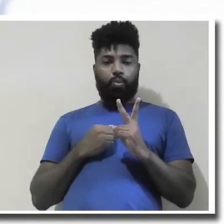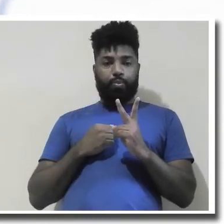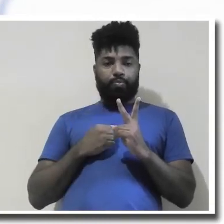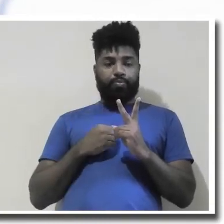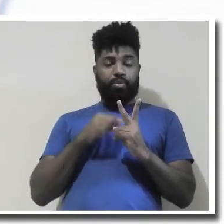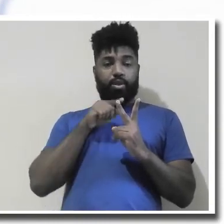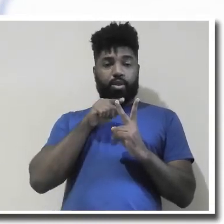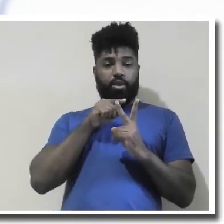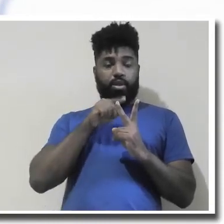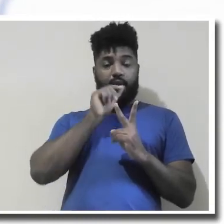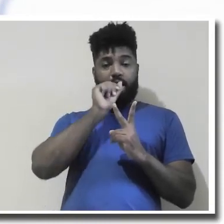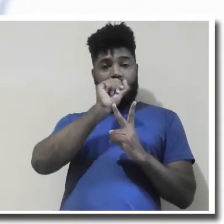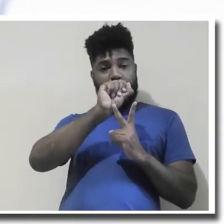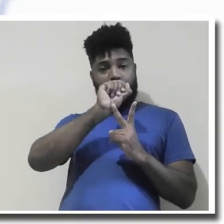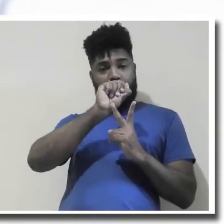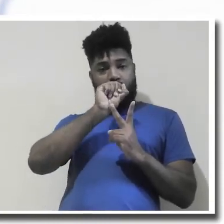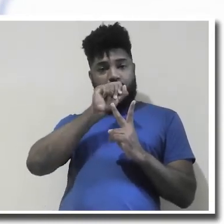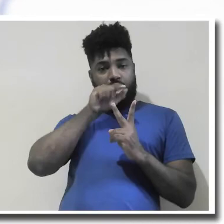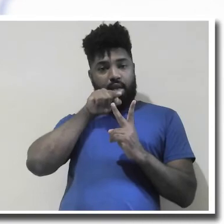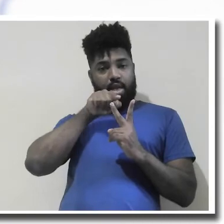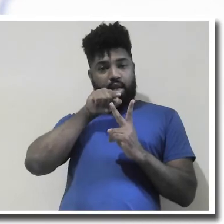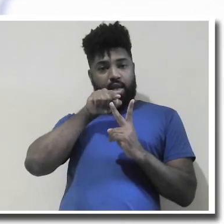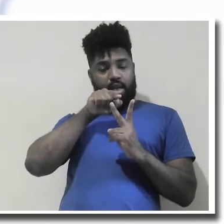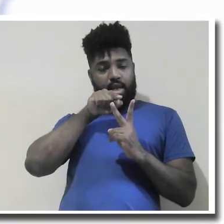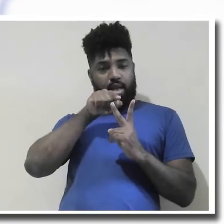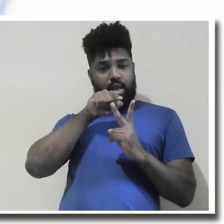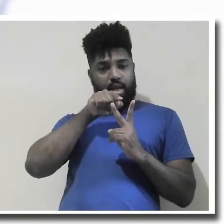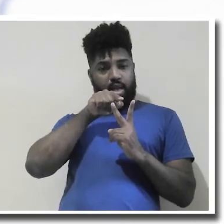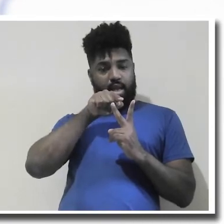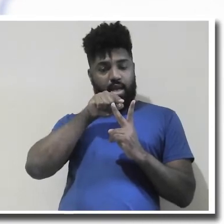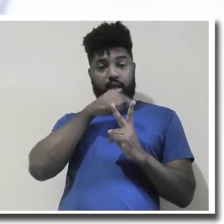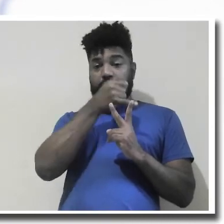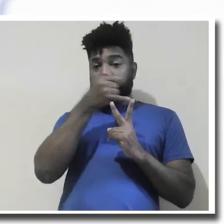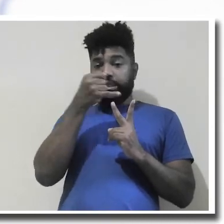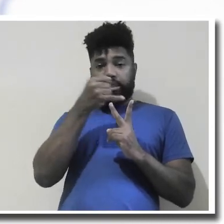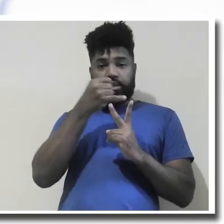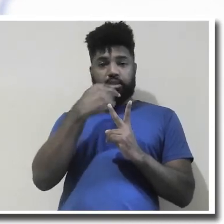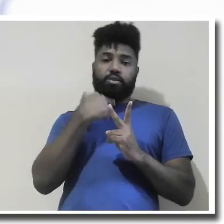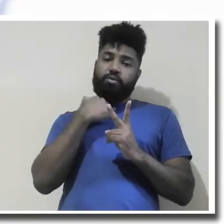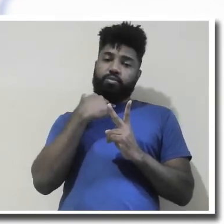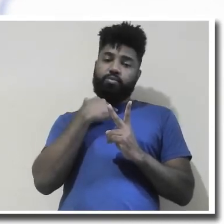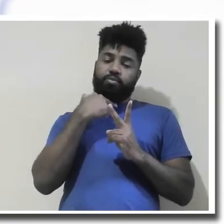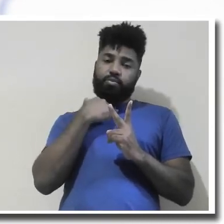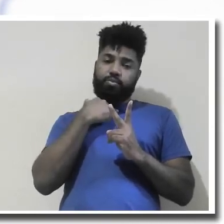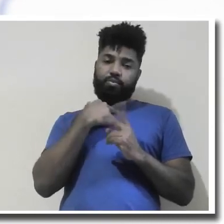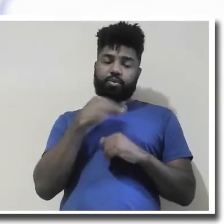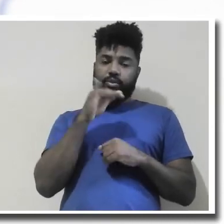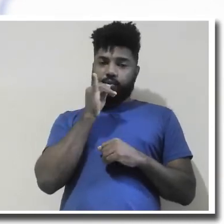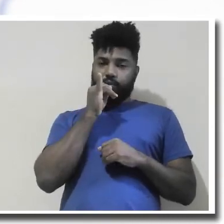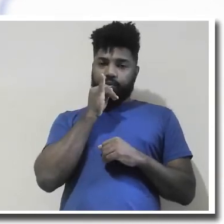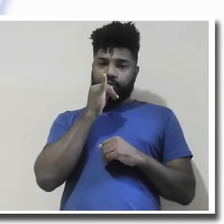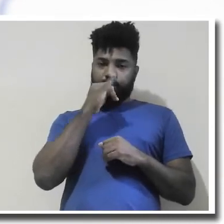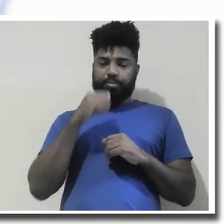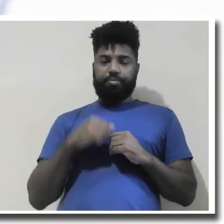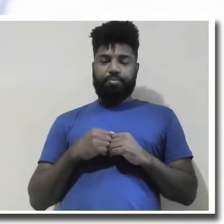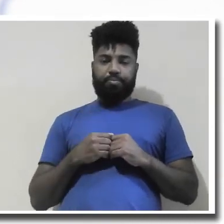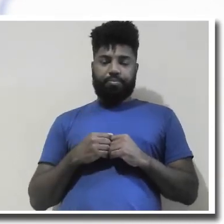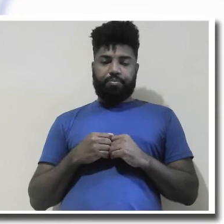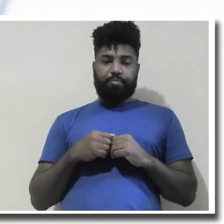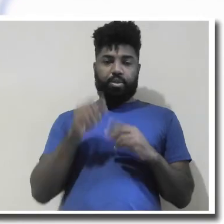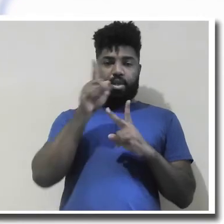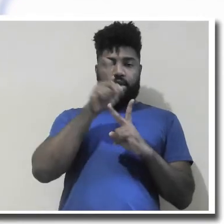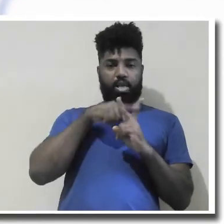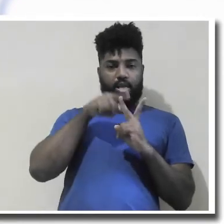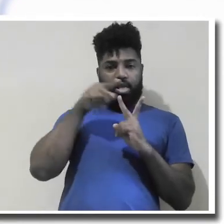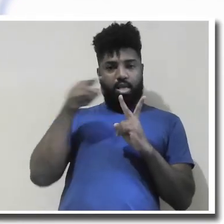o valor de A não poderá ser negativo. Como exemplo, a